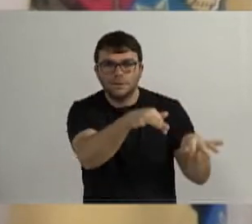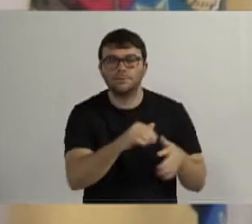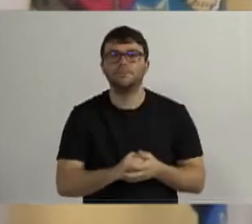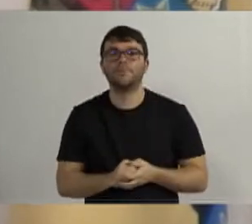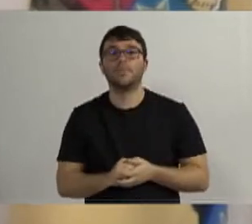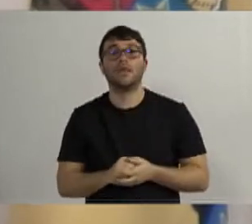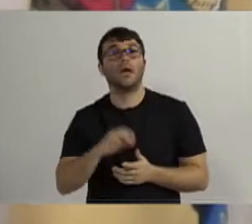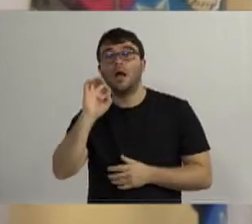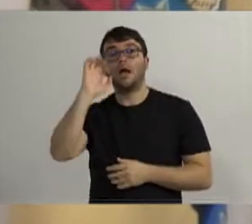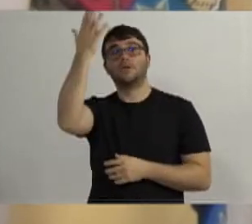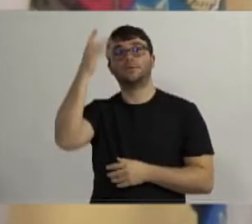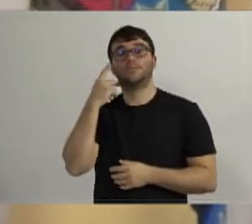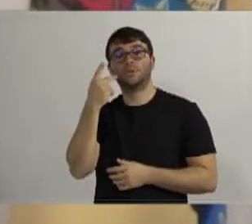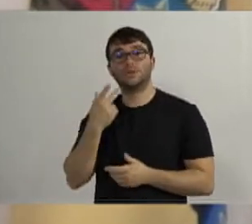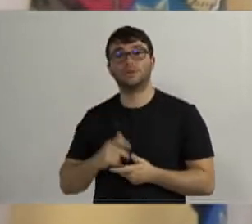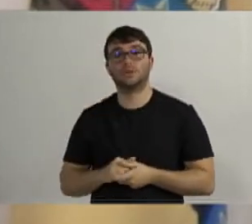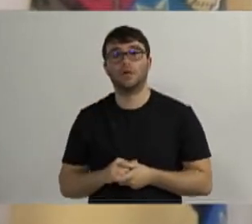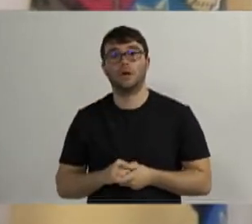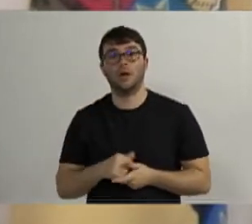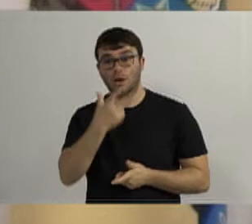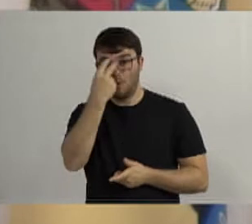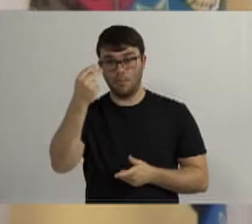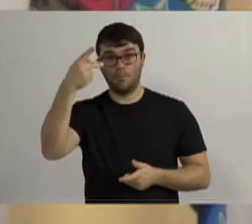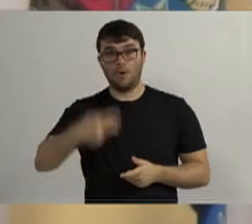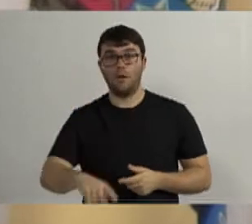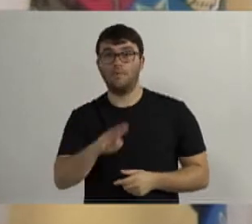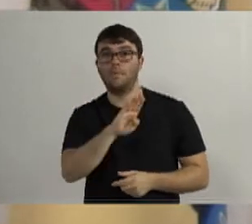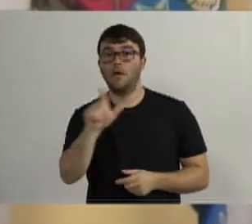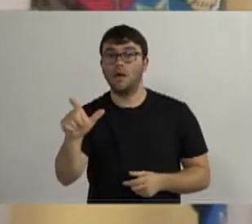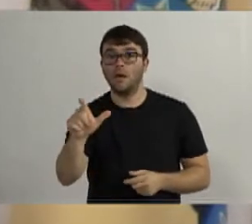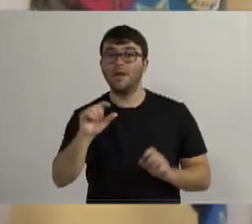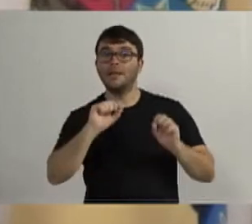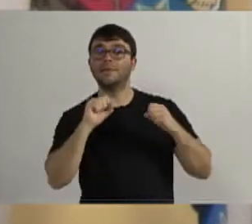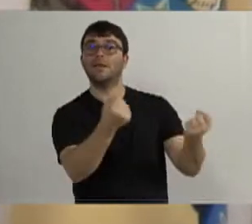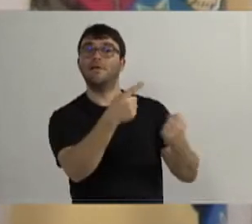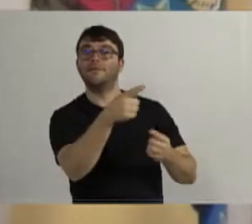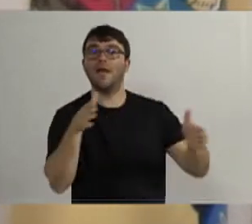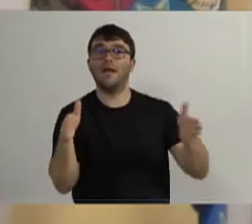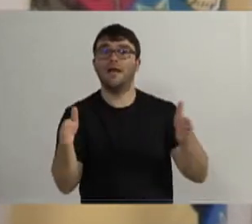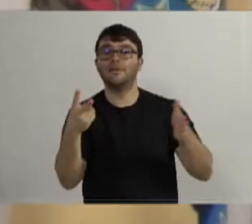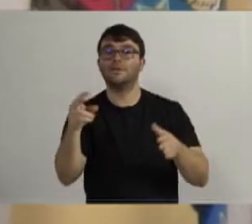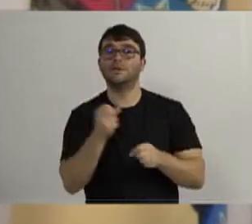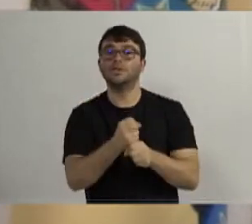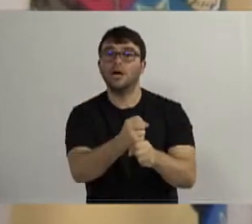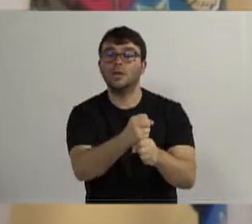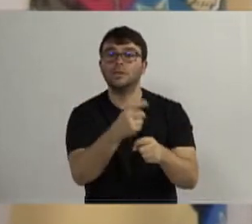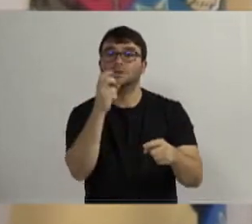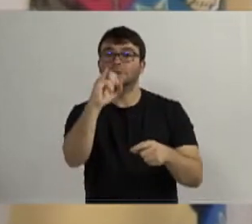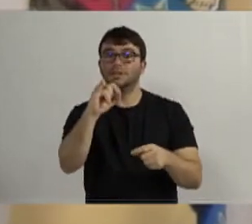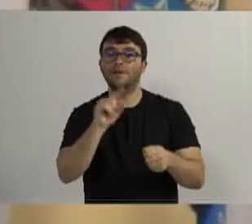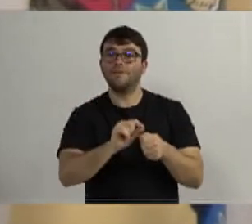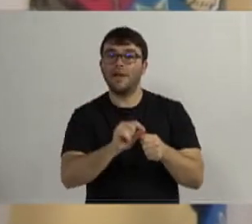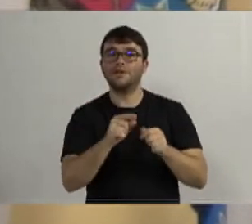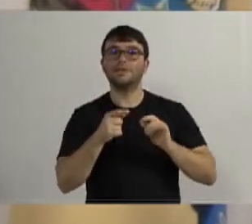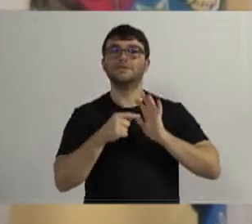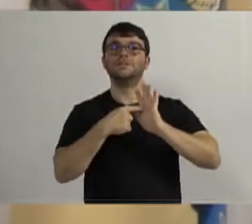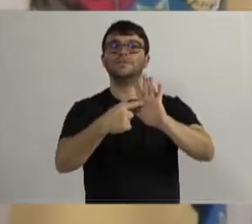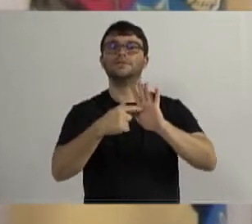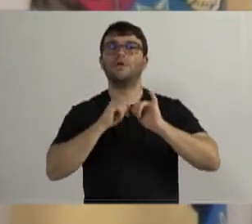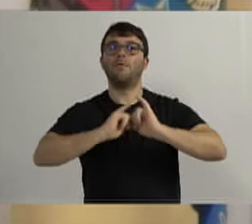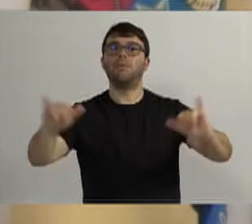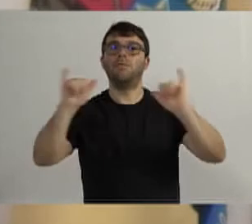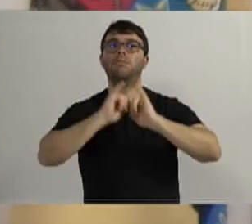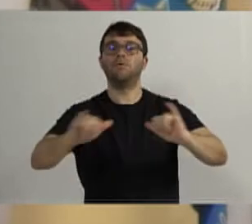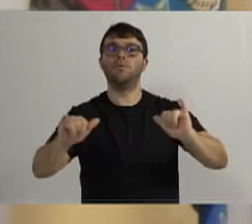política que o prefeito de Blumenau defende essa decisão política quando ele faz campanha abertamente